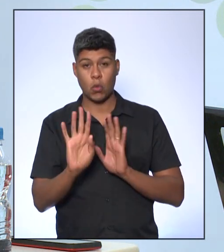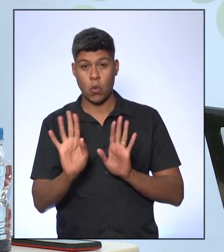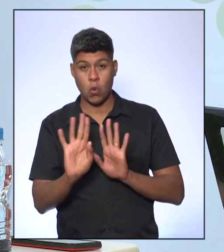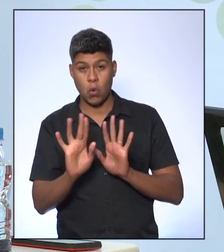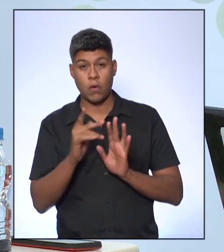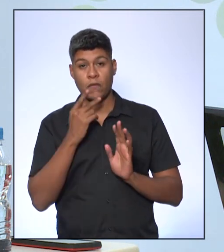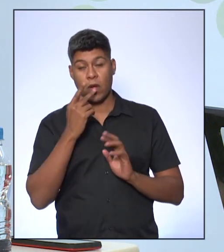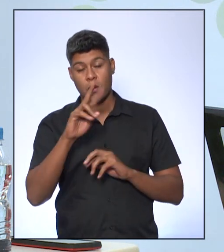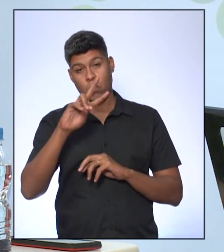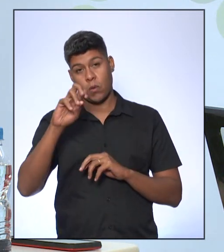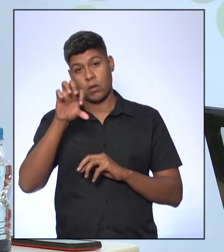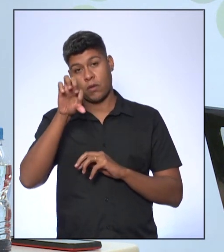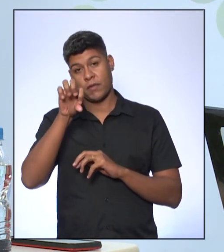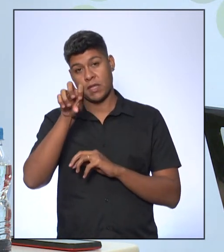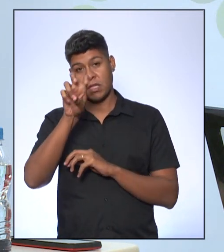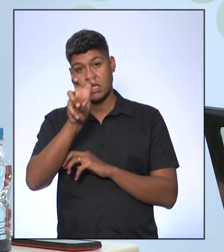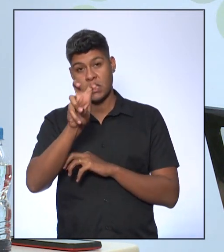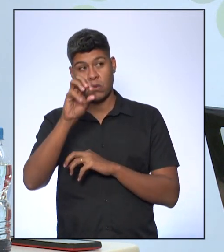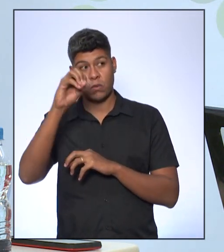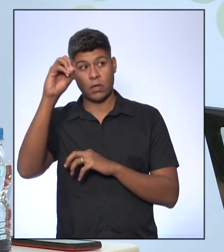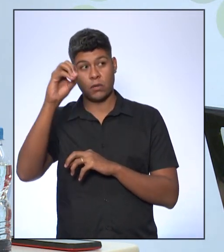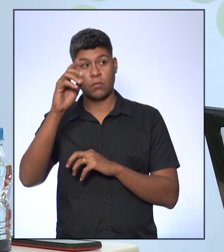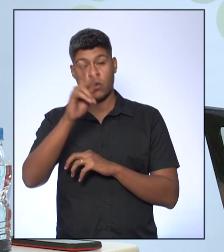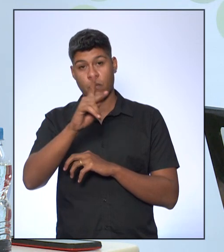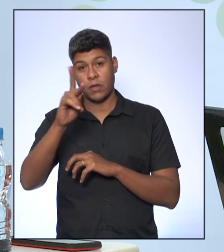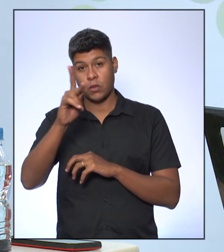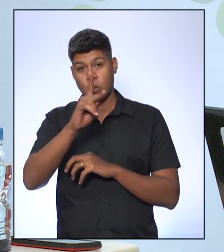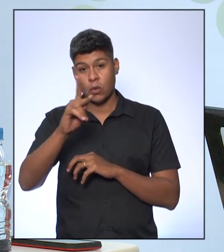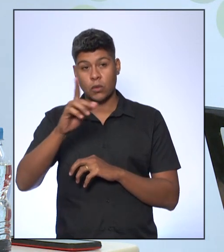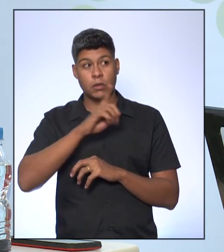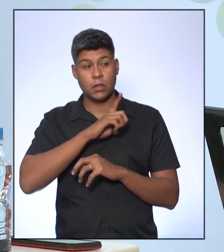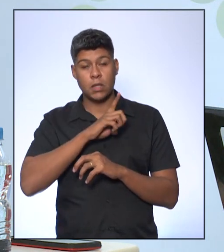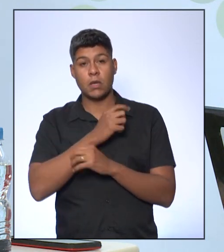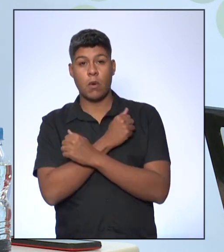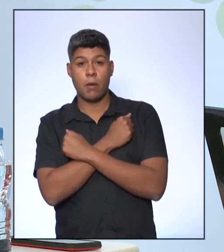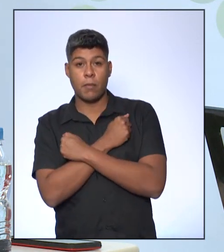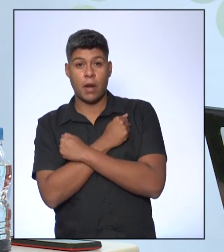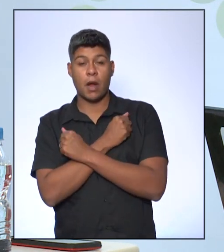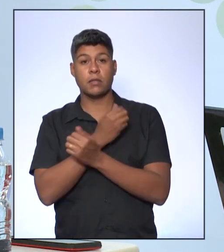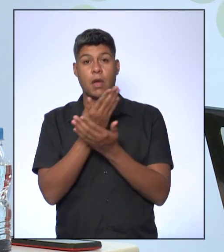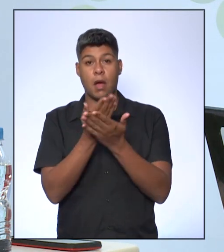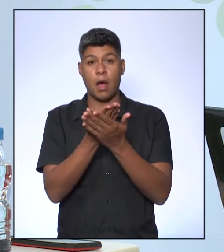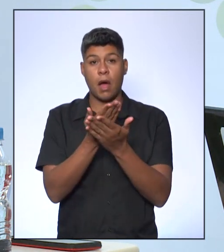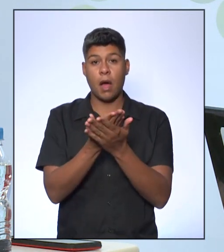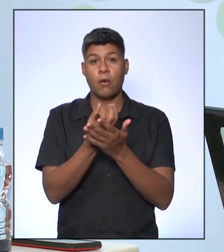colocou que era igual a 95. Os professores mandando um abraço para a aula,